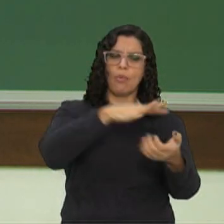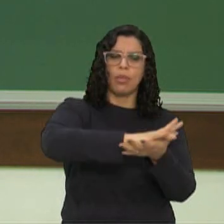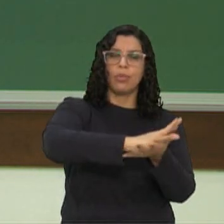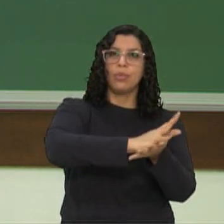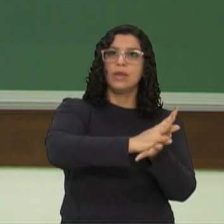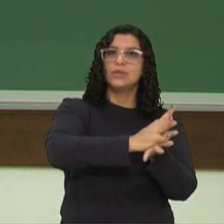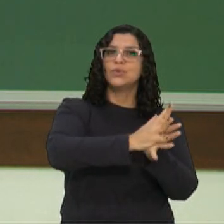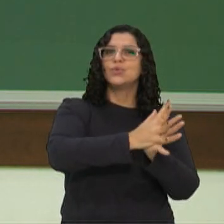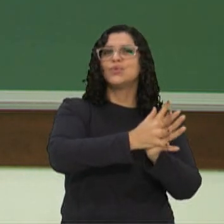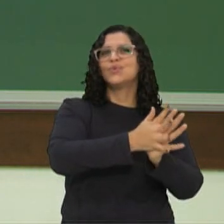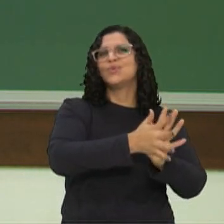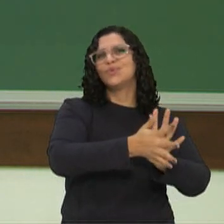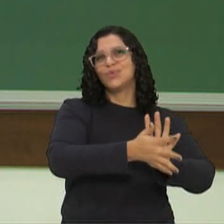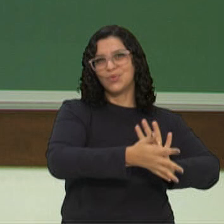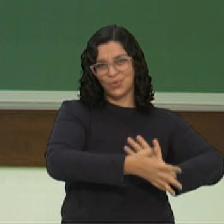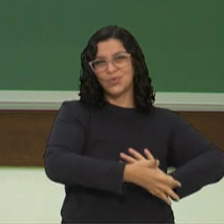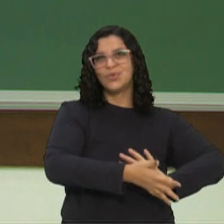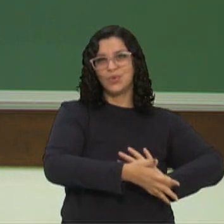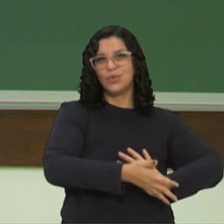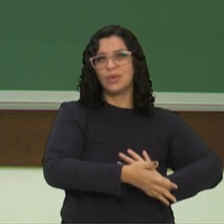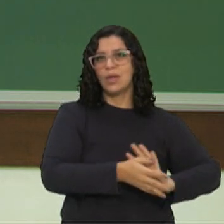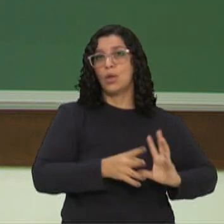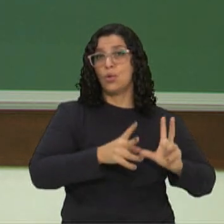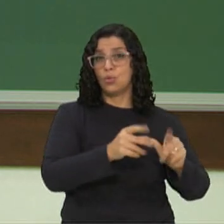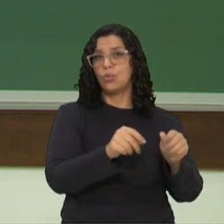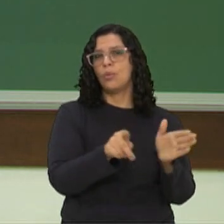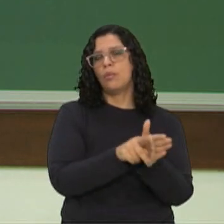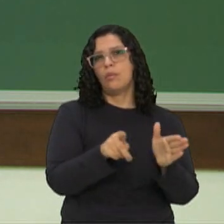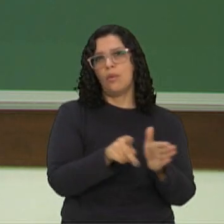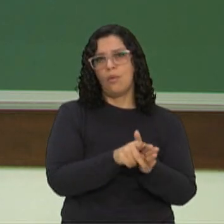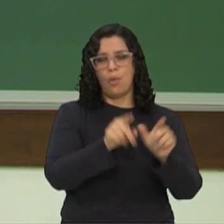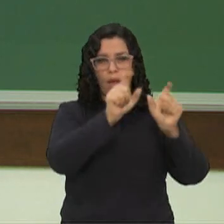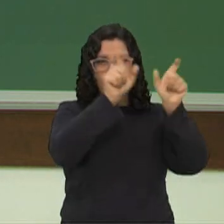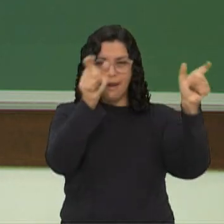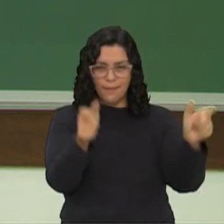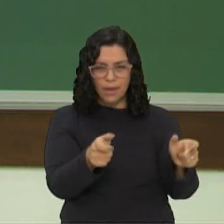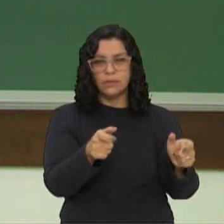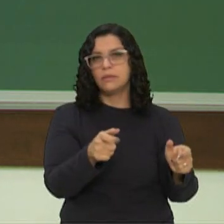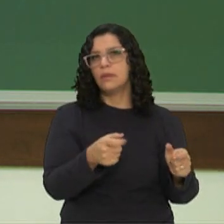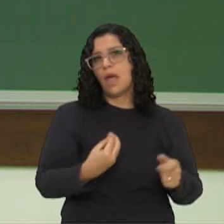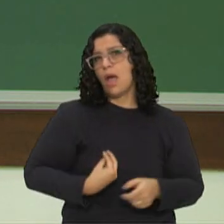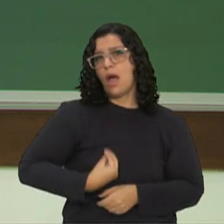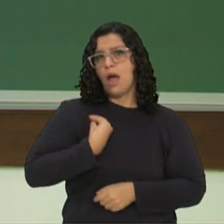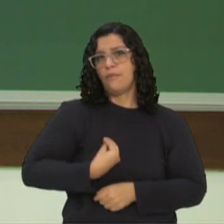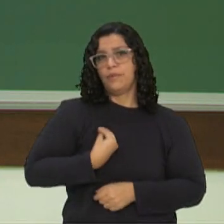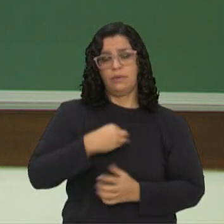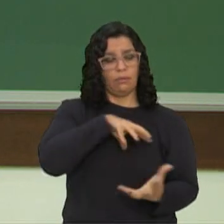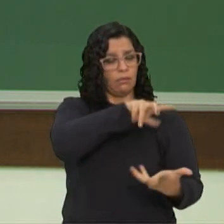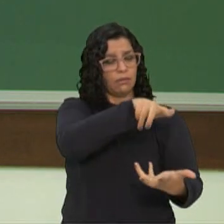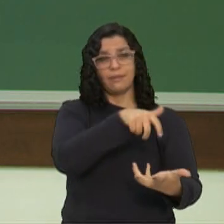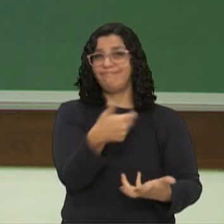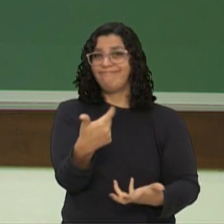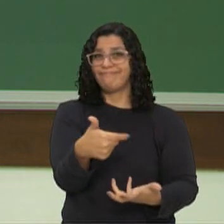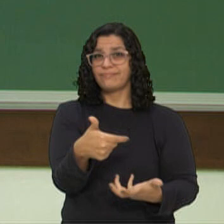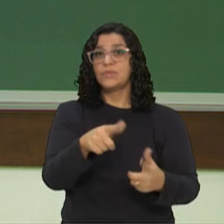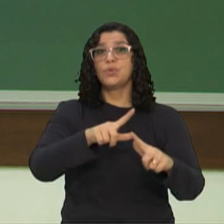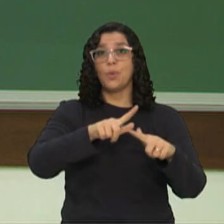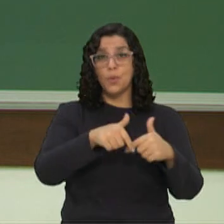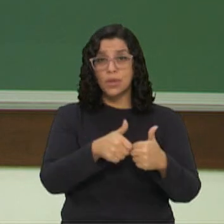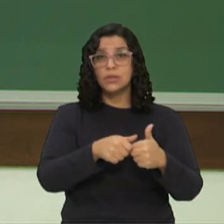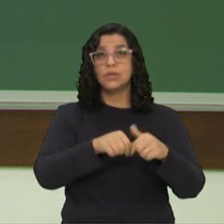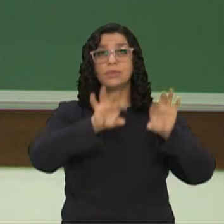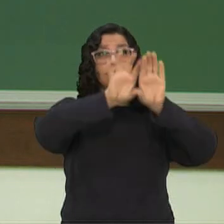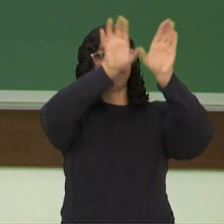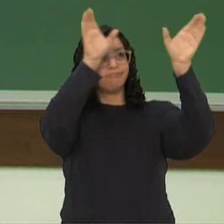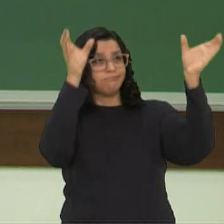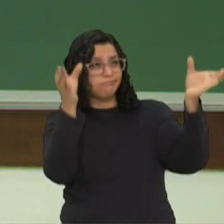destruir essa camada, ou seja, retirar essa camada atmosférica. E aí não existiria vida na Terra, né? Sem o ar atmosférico,